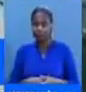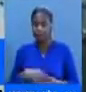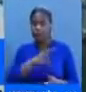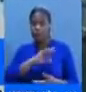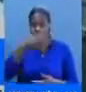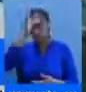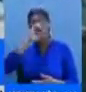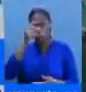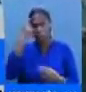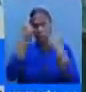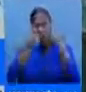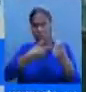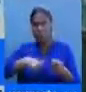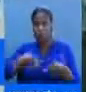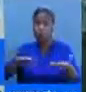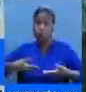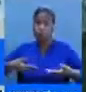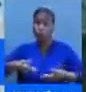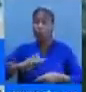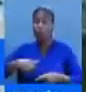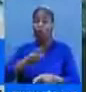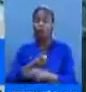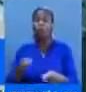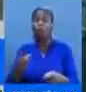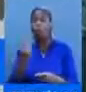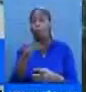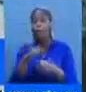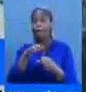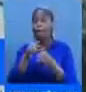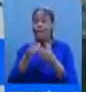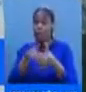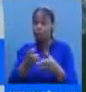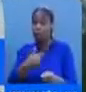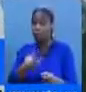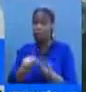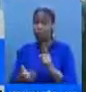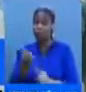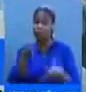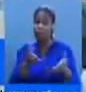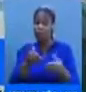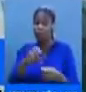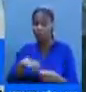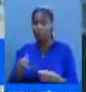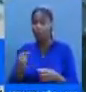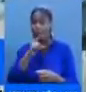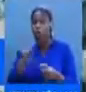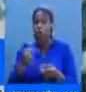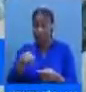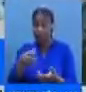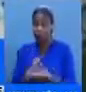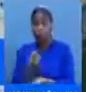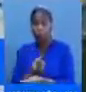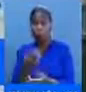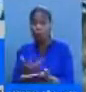primeiro-ministro, pensa em nós, ajuda-nos. Porque com um barco nós conseguimos também ajudar Cabo Verde, podemos comprar coisas aqui